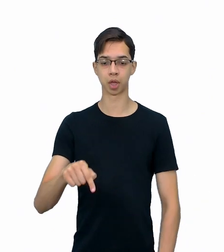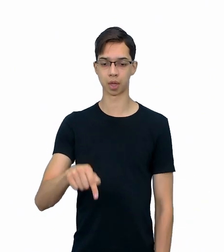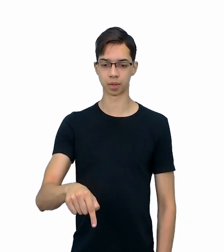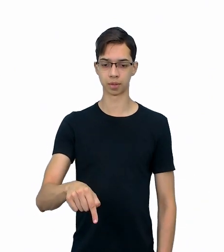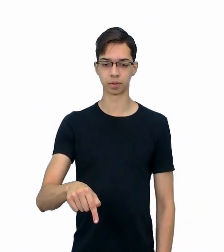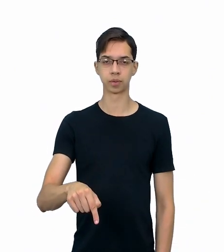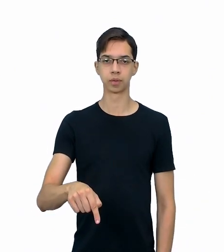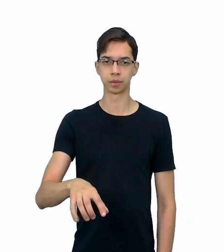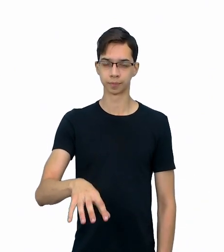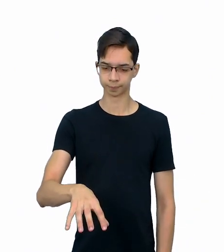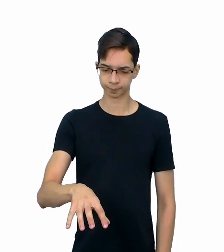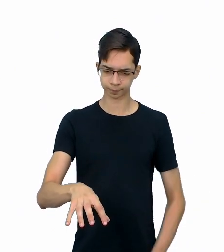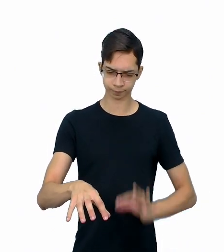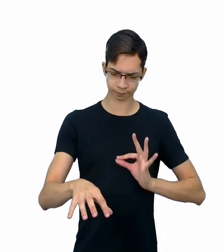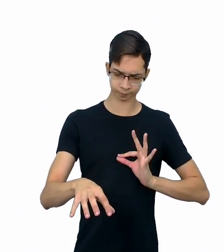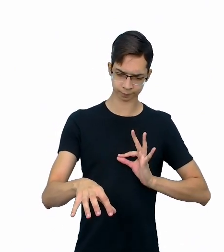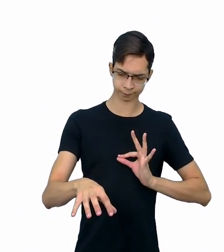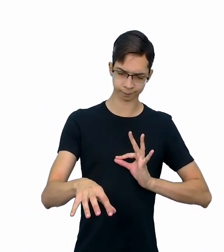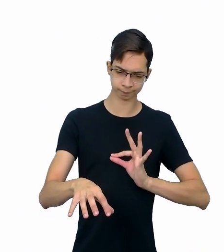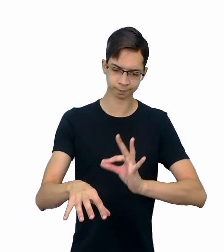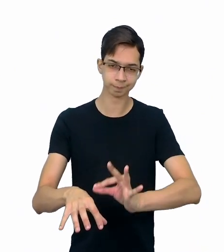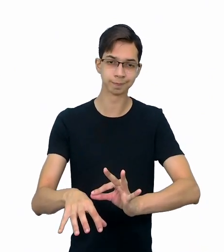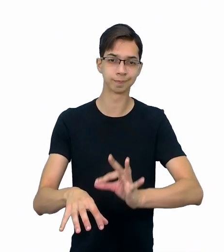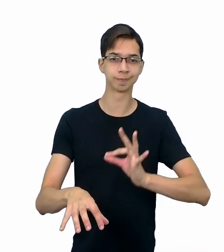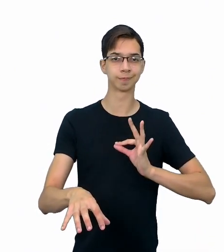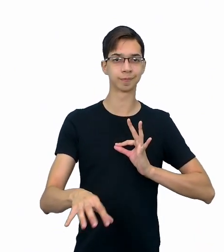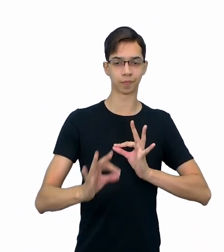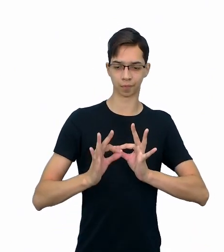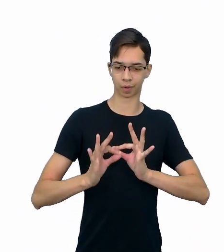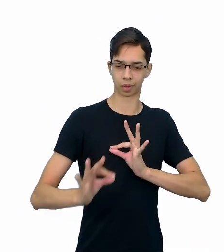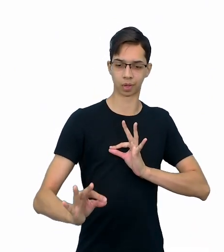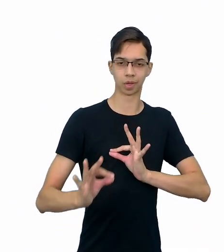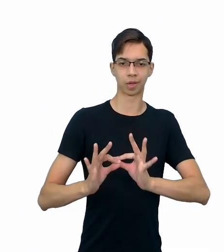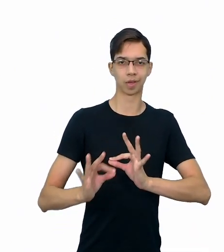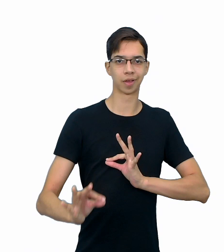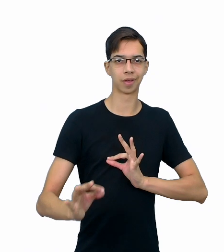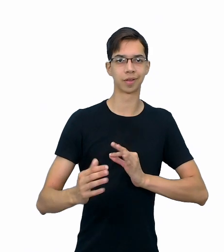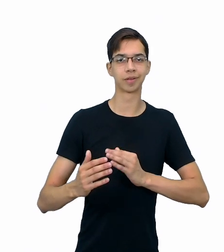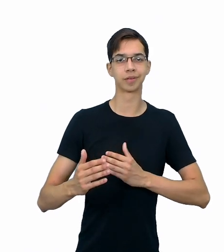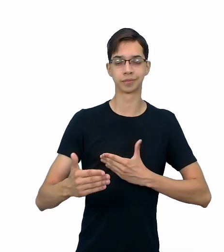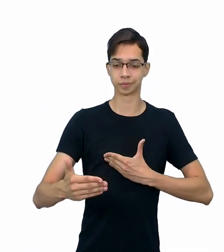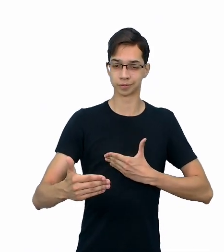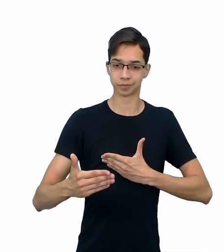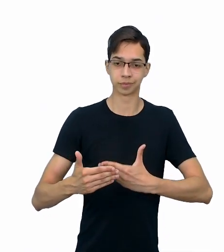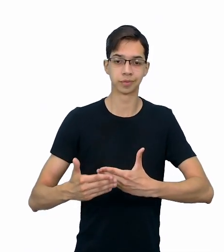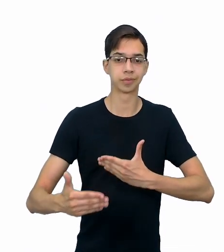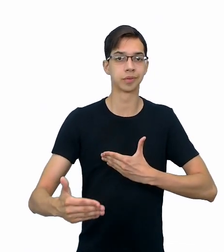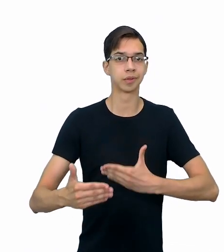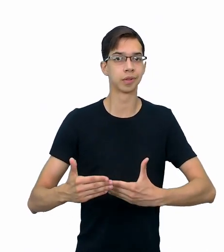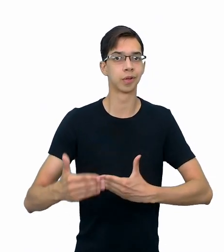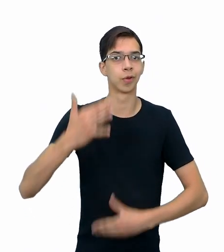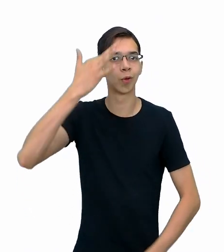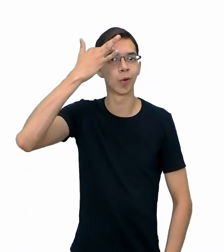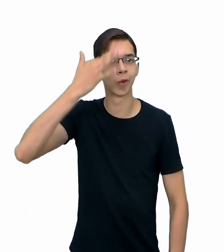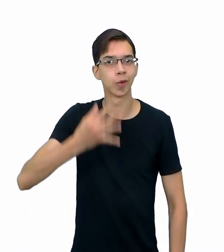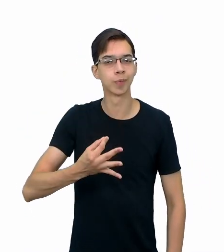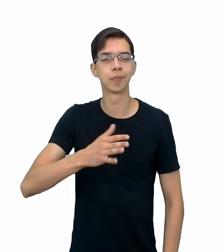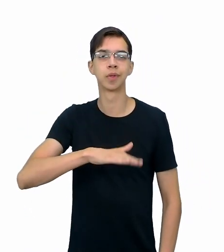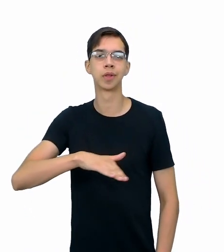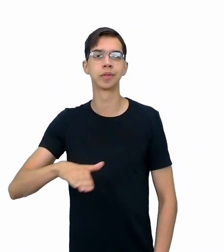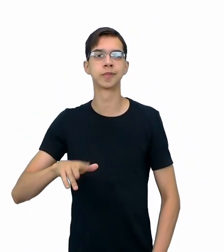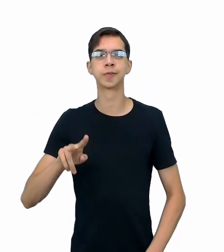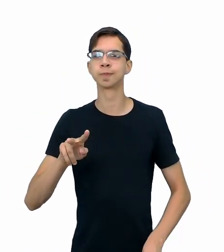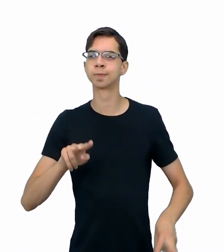passar do tempo, as crianças elas vão percebendo, né, e vão sendo apresentadas a elas outras